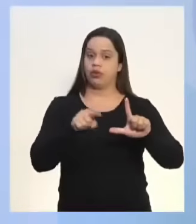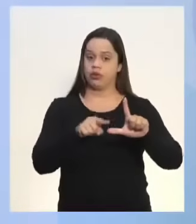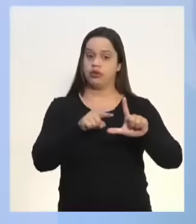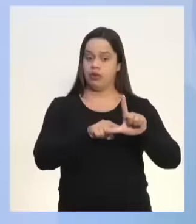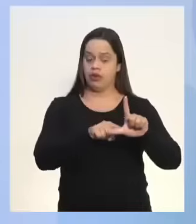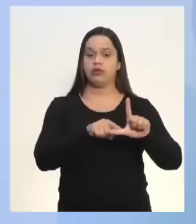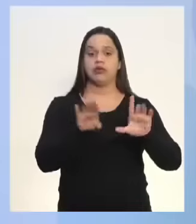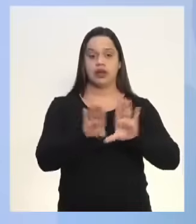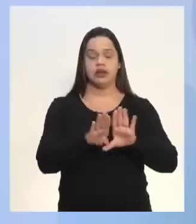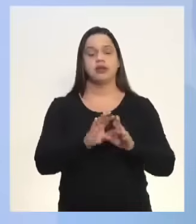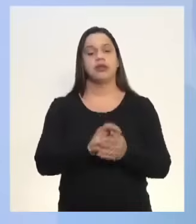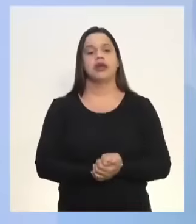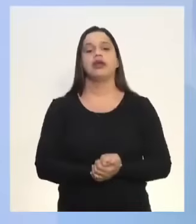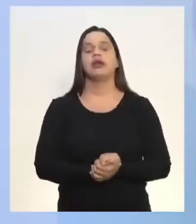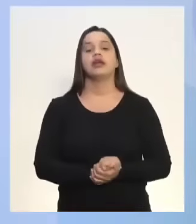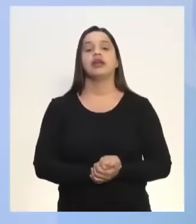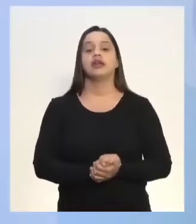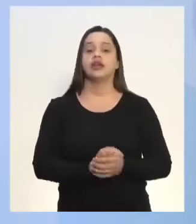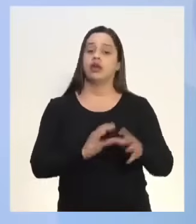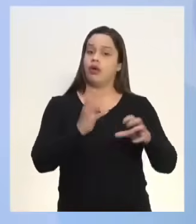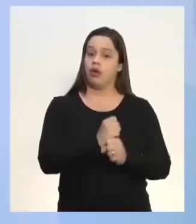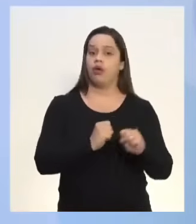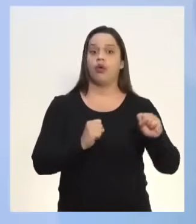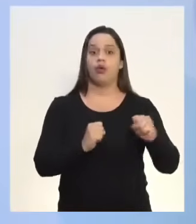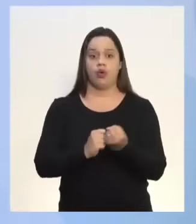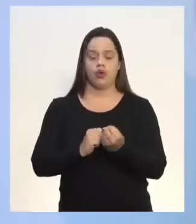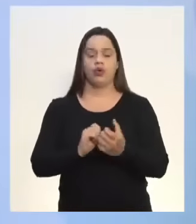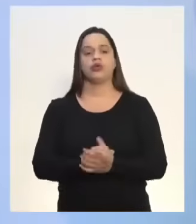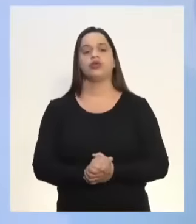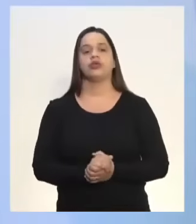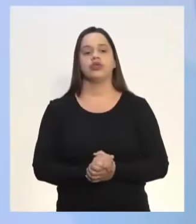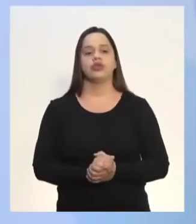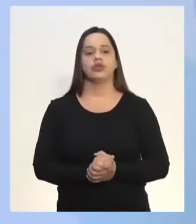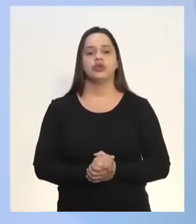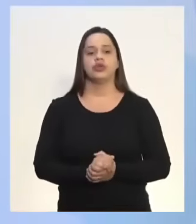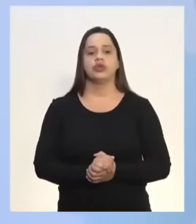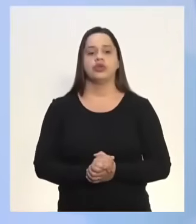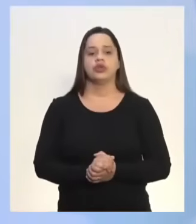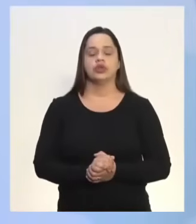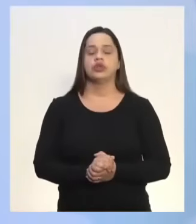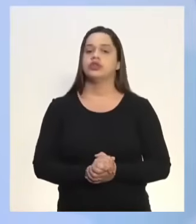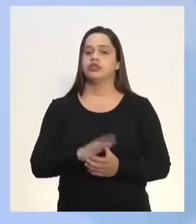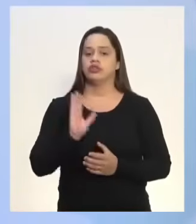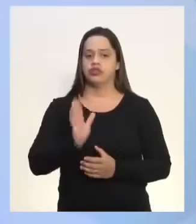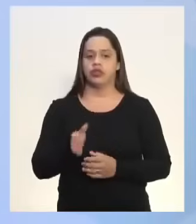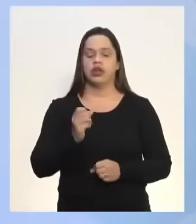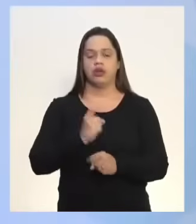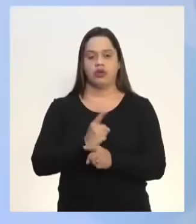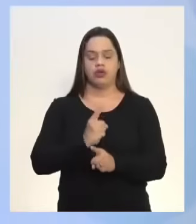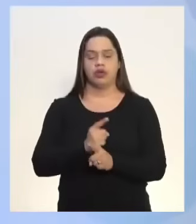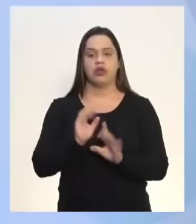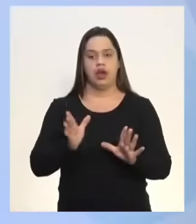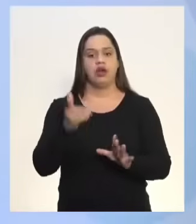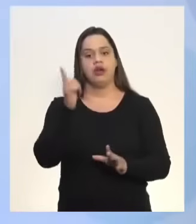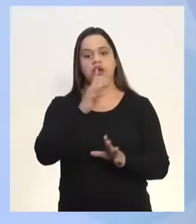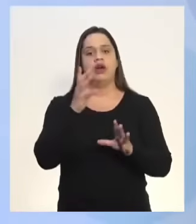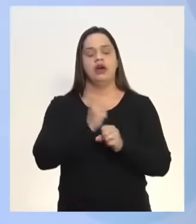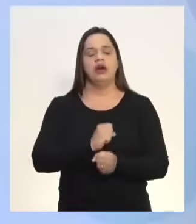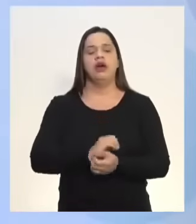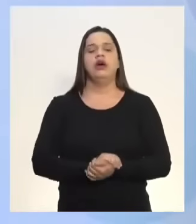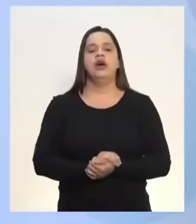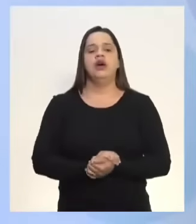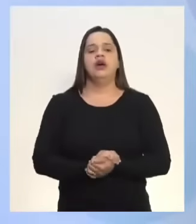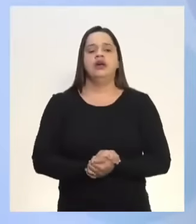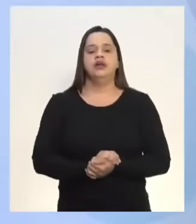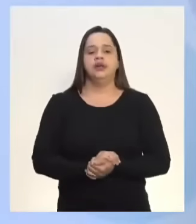aqui. 4 e 4, 8. Consigo encontrar o total de vértices. Então, aqui consigo calcular, beleza?